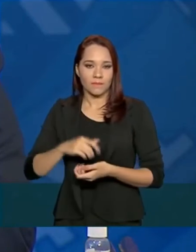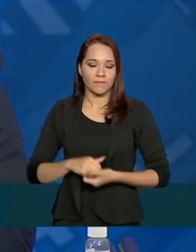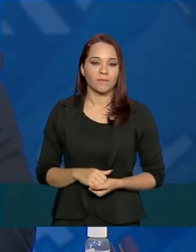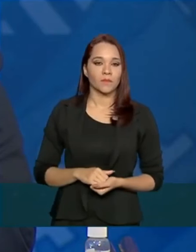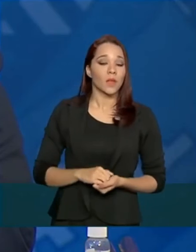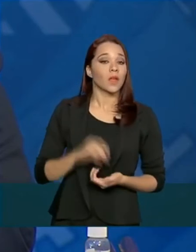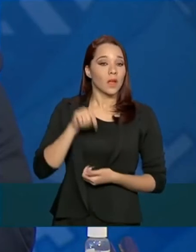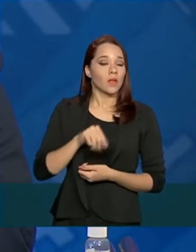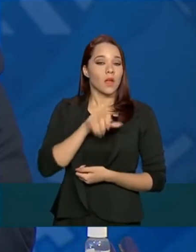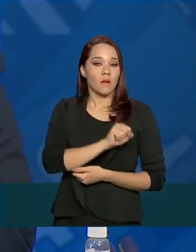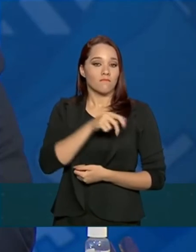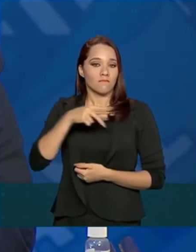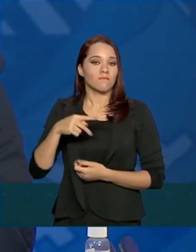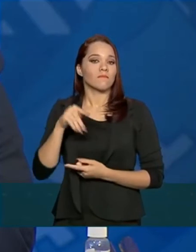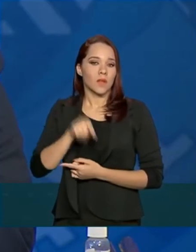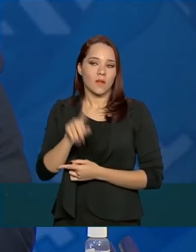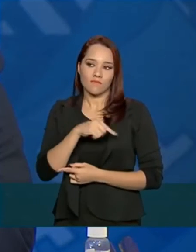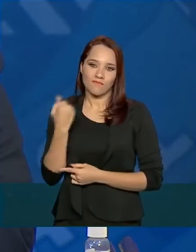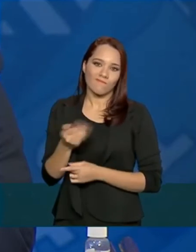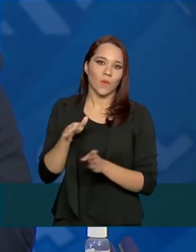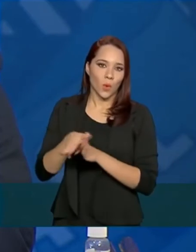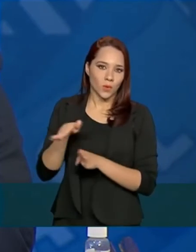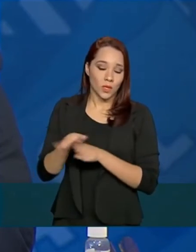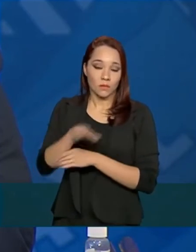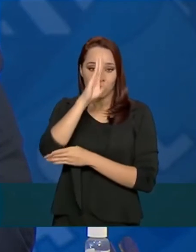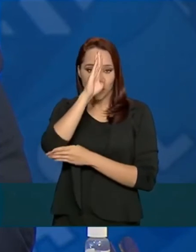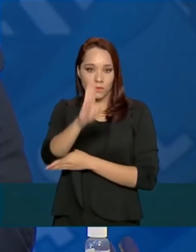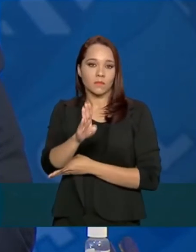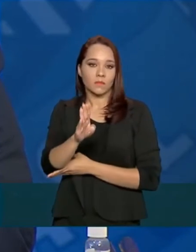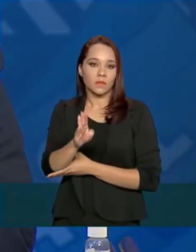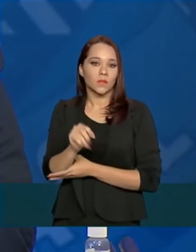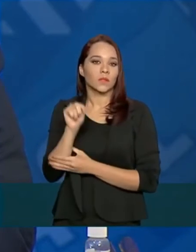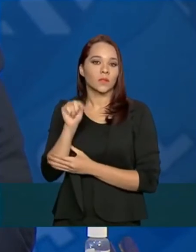que esse aplicativo API é o que nós recomendamos principalmente para